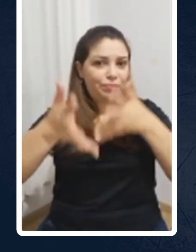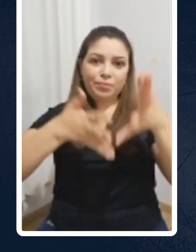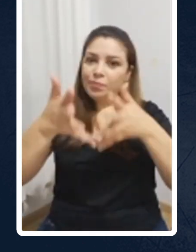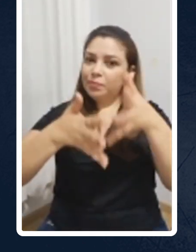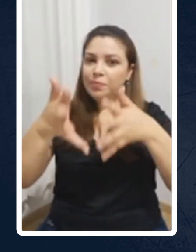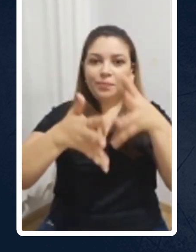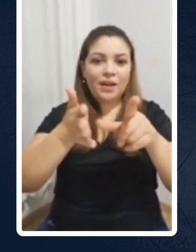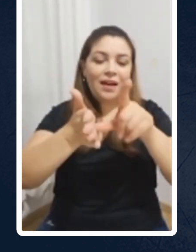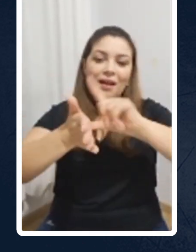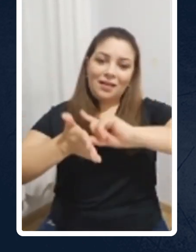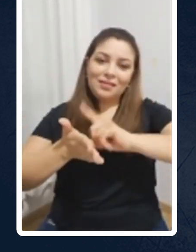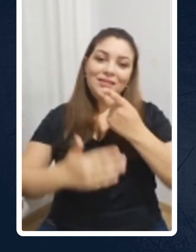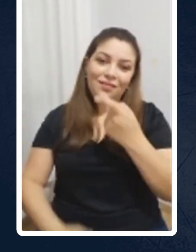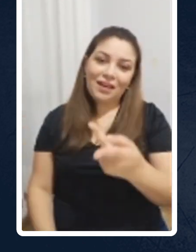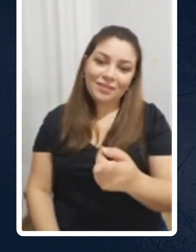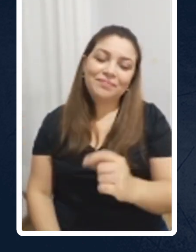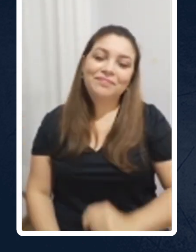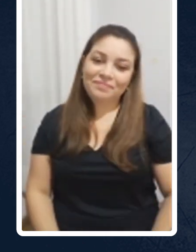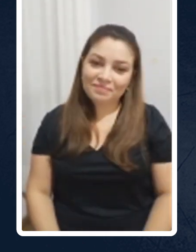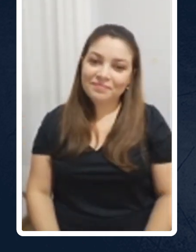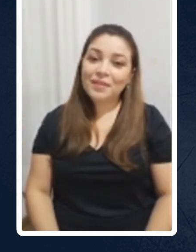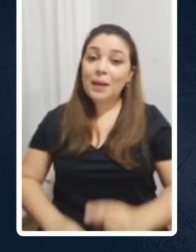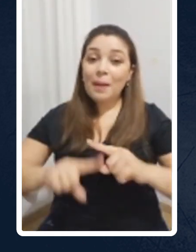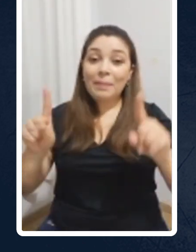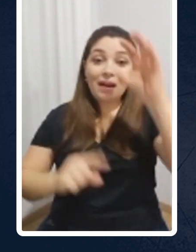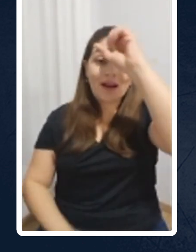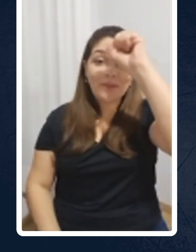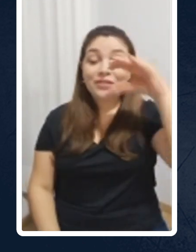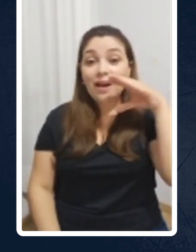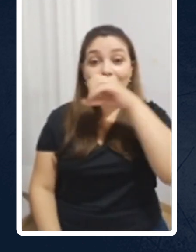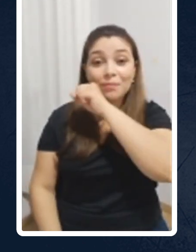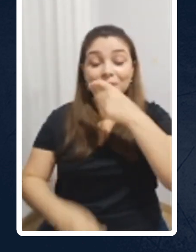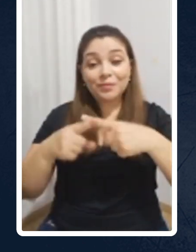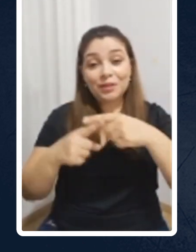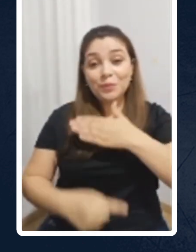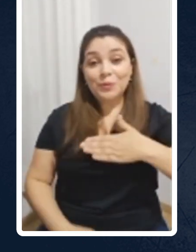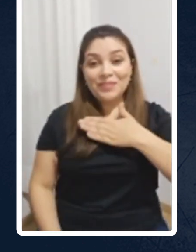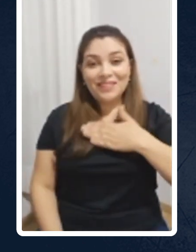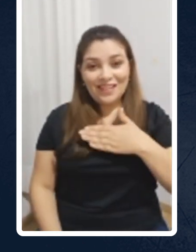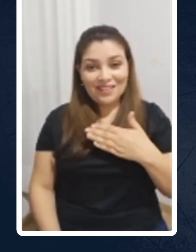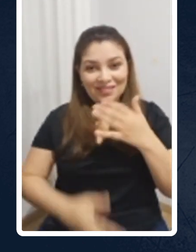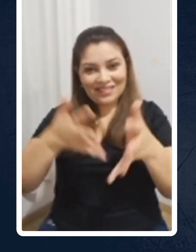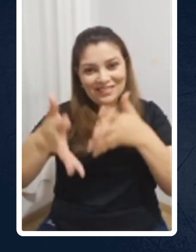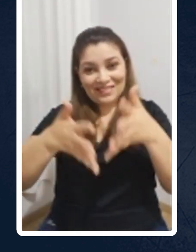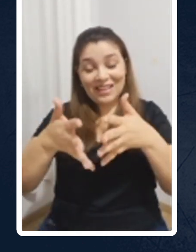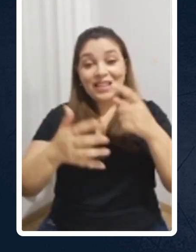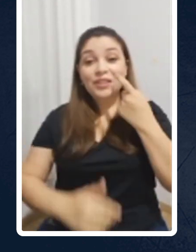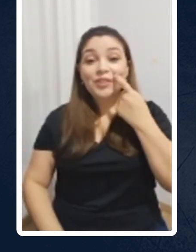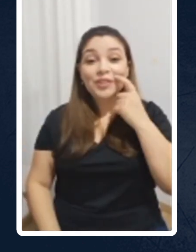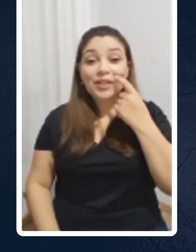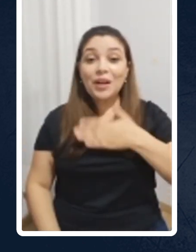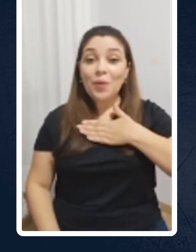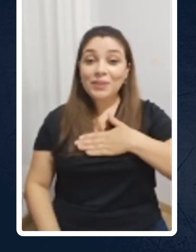muito tempo, mas ela aprendia rápido, ela gostava de Libras. E a Janaína gostava de ensinar. Então,